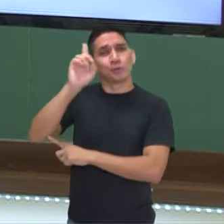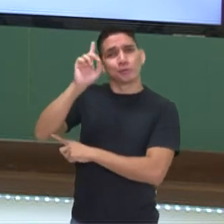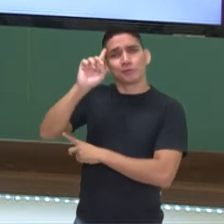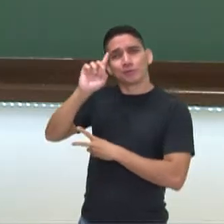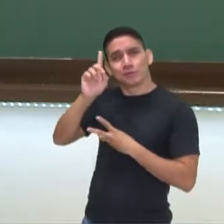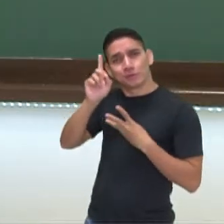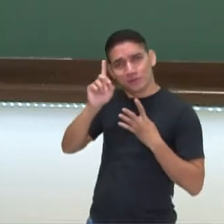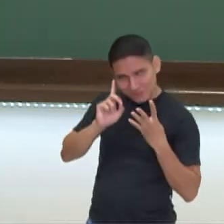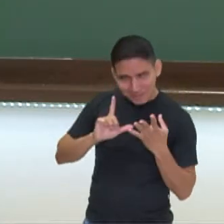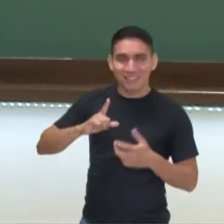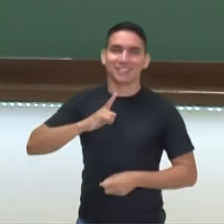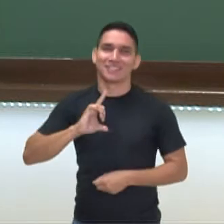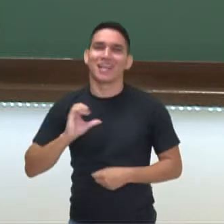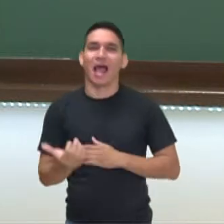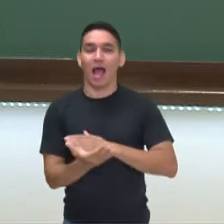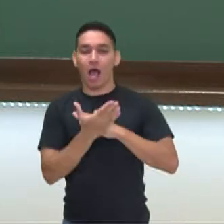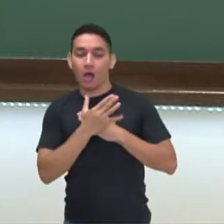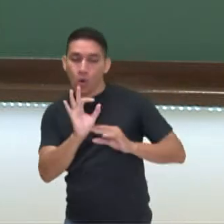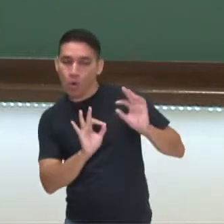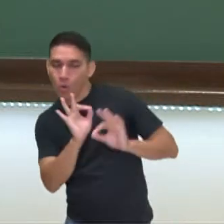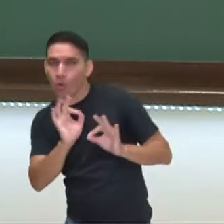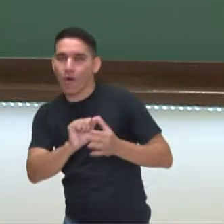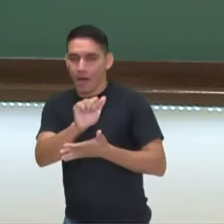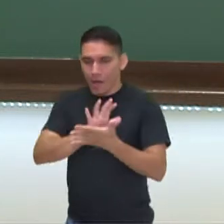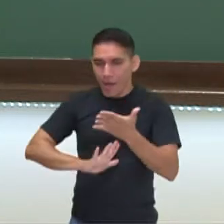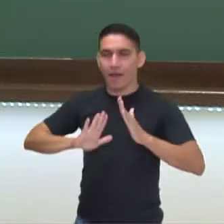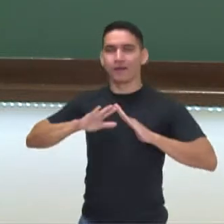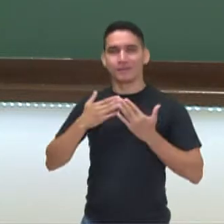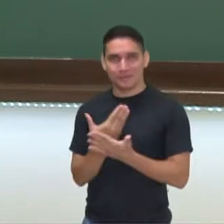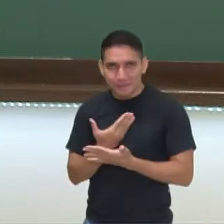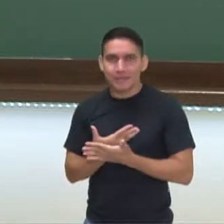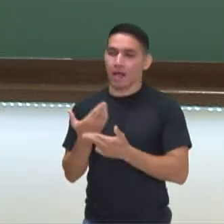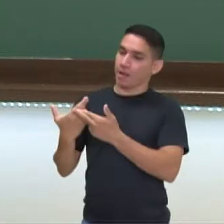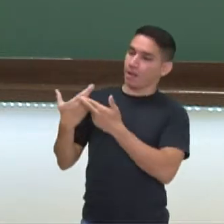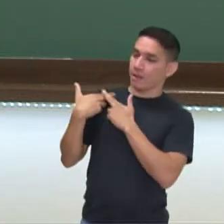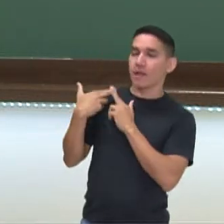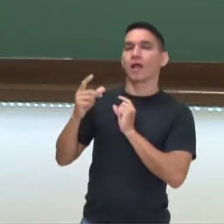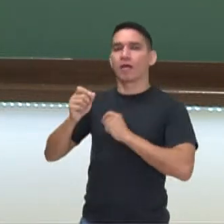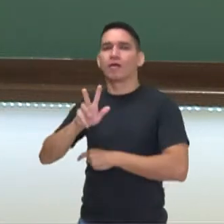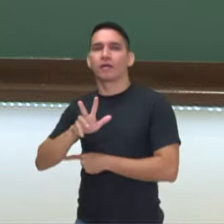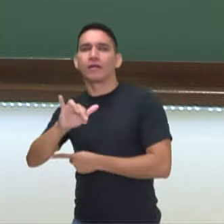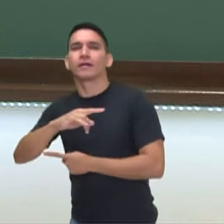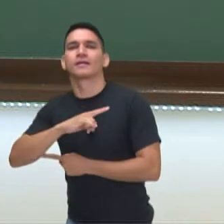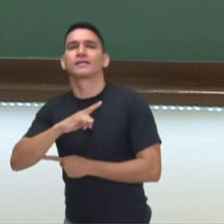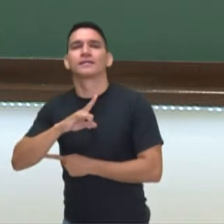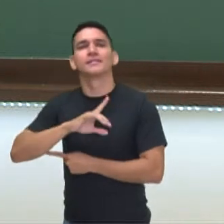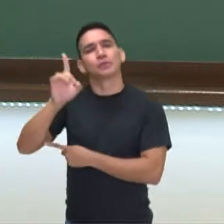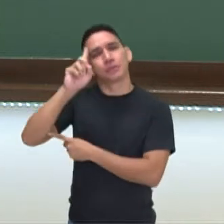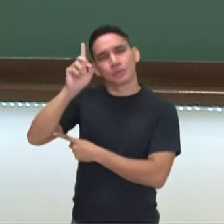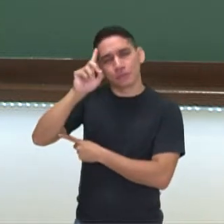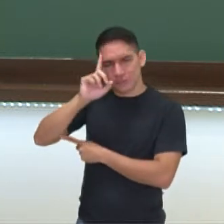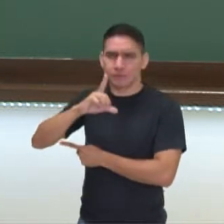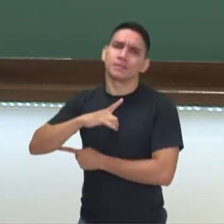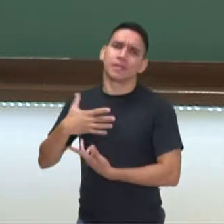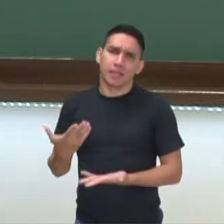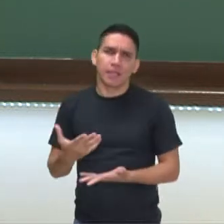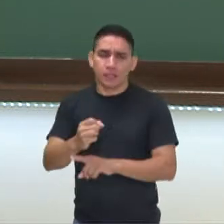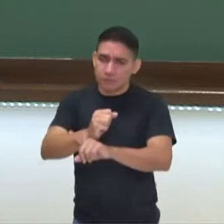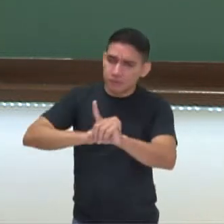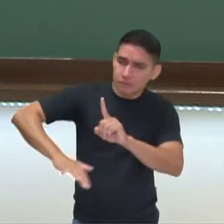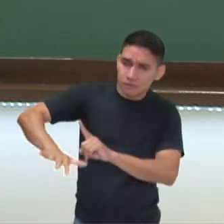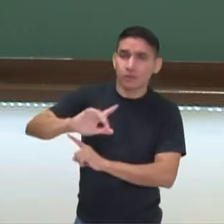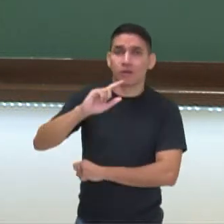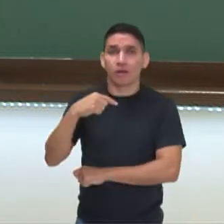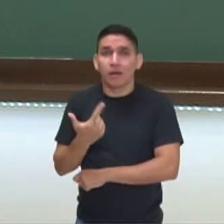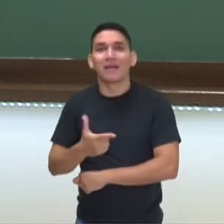ajuda a organizar as nossas tarefas de escola, as responsabilidades que a gente tem no nosso dia a dia, Nessa sociedade em que a gente